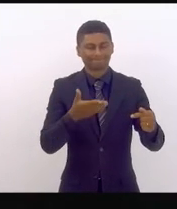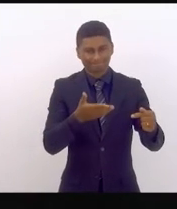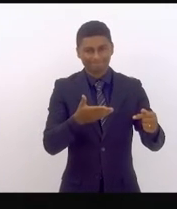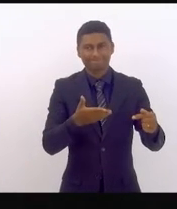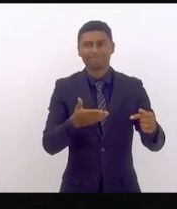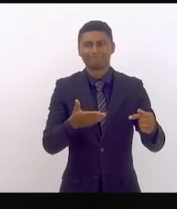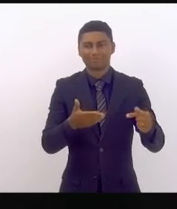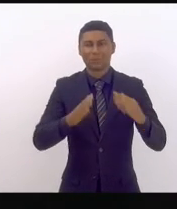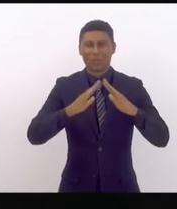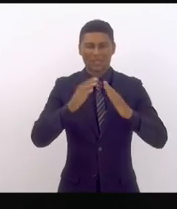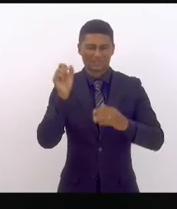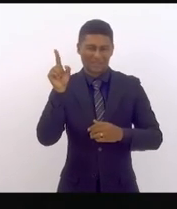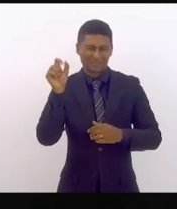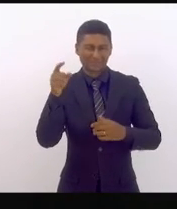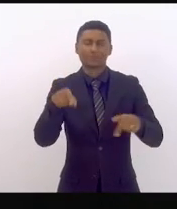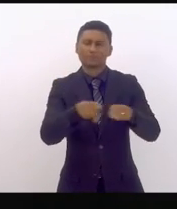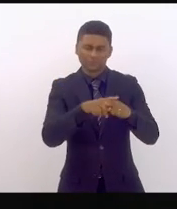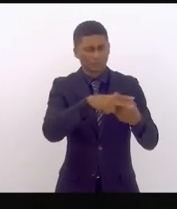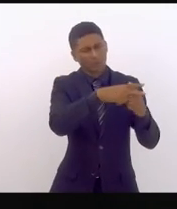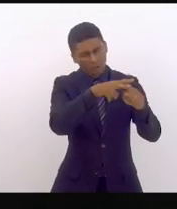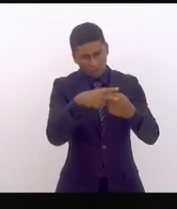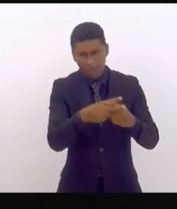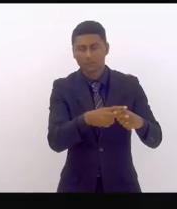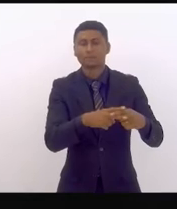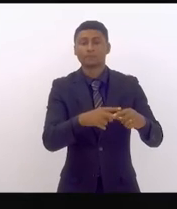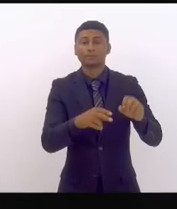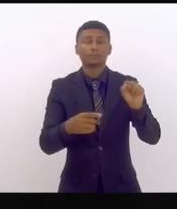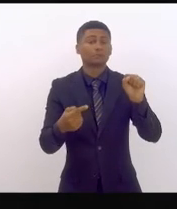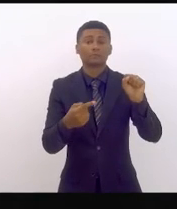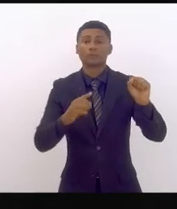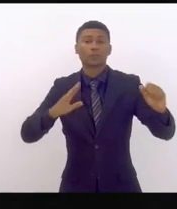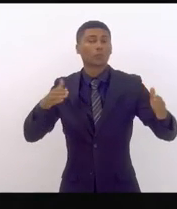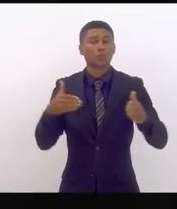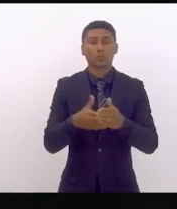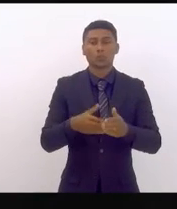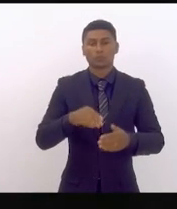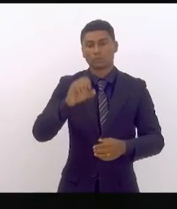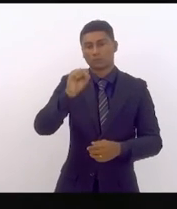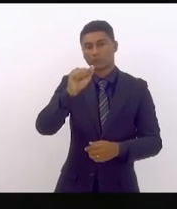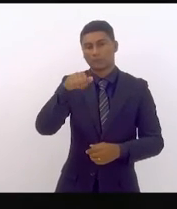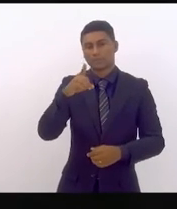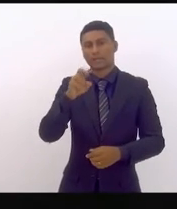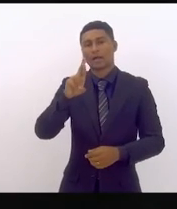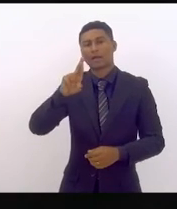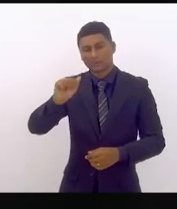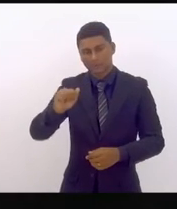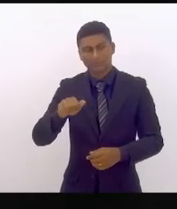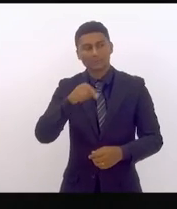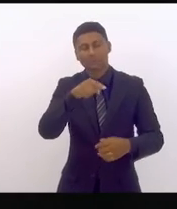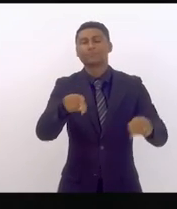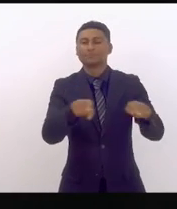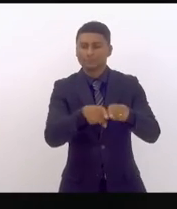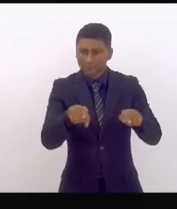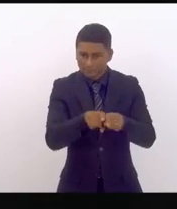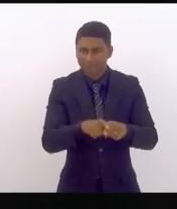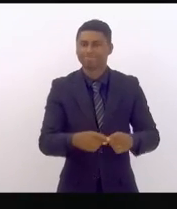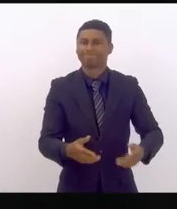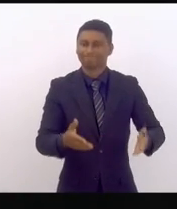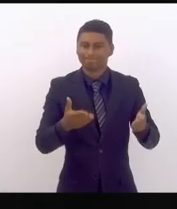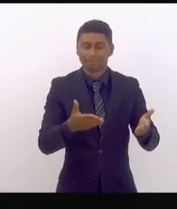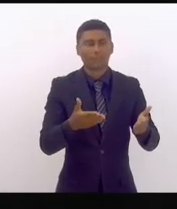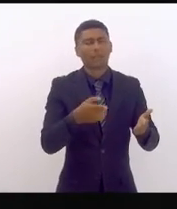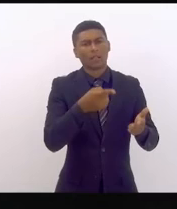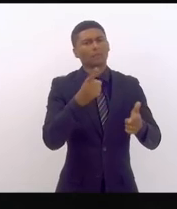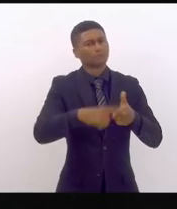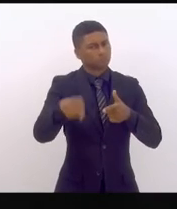Colégio azul também reformado e por último o Sandra Maria no bairro do Jardim Metrópoles que tinha